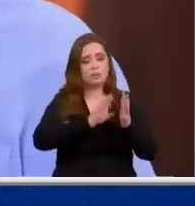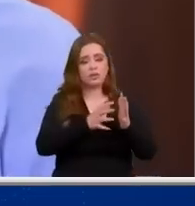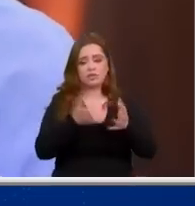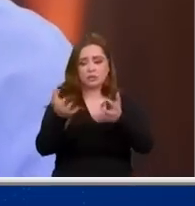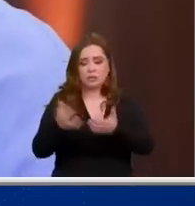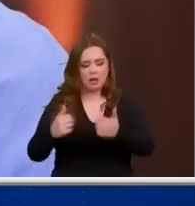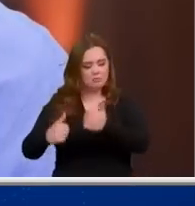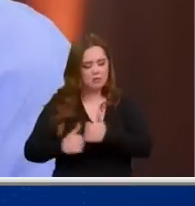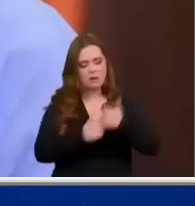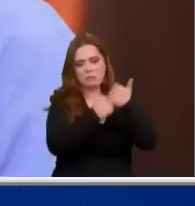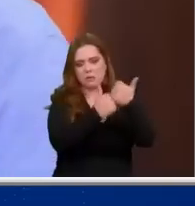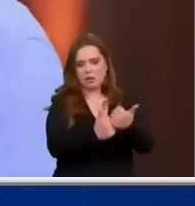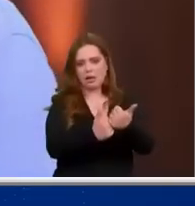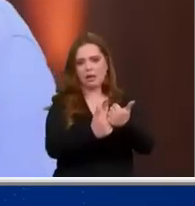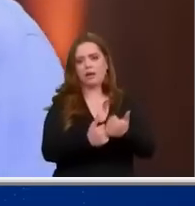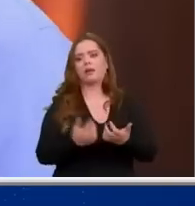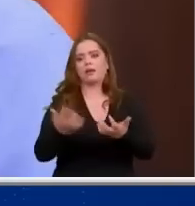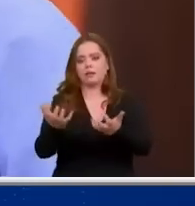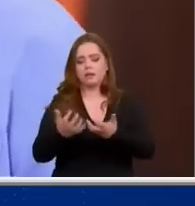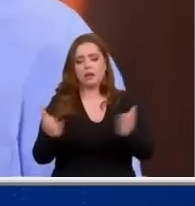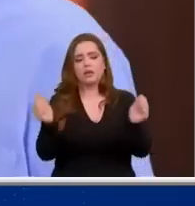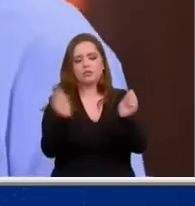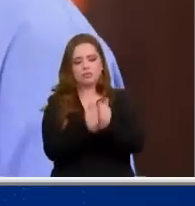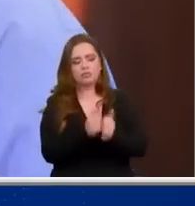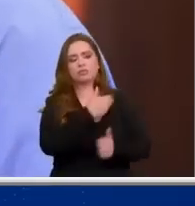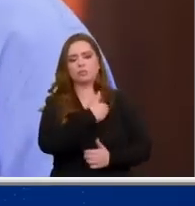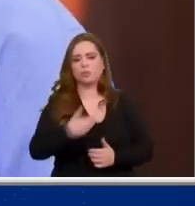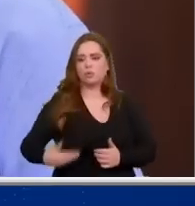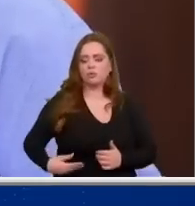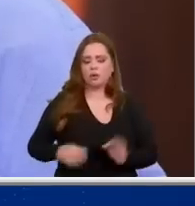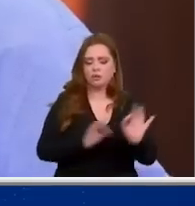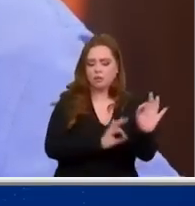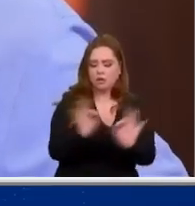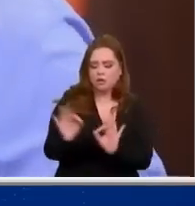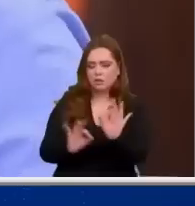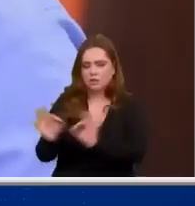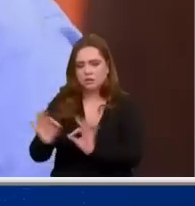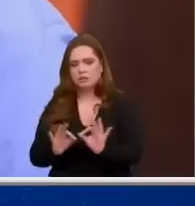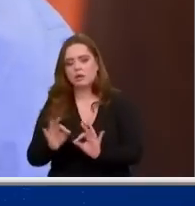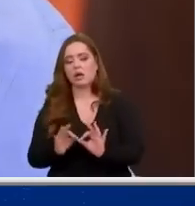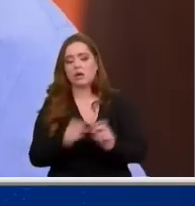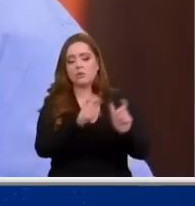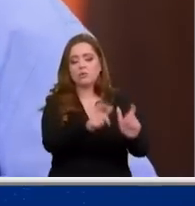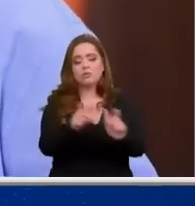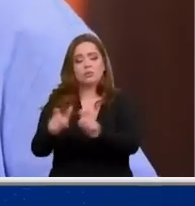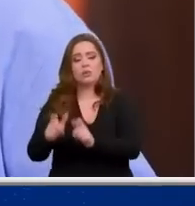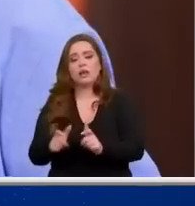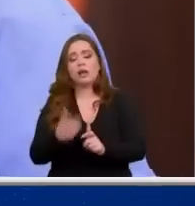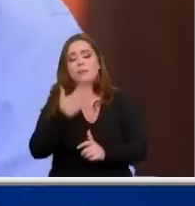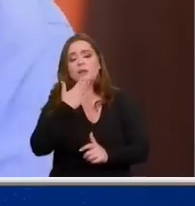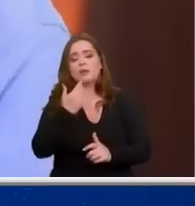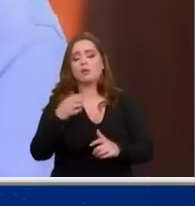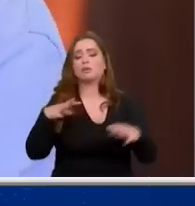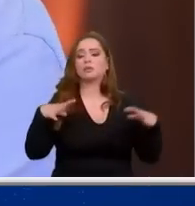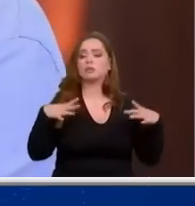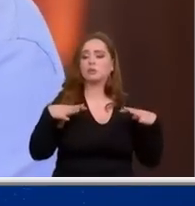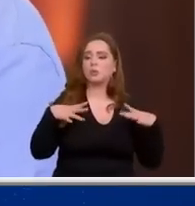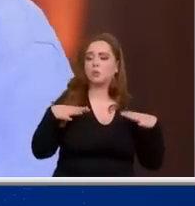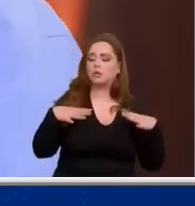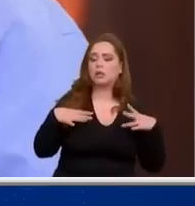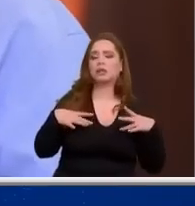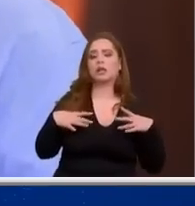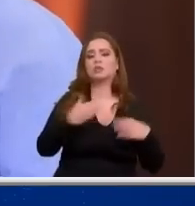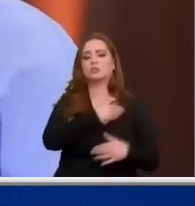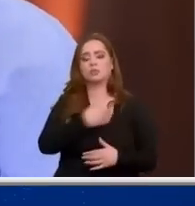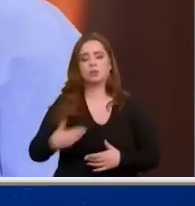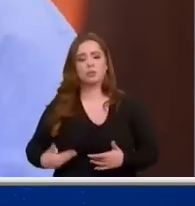exerce e caberá o Lula única e simplesmente ser pego pela